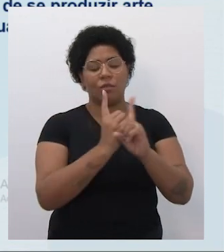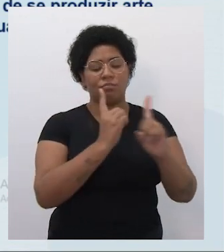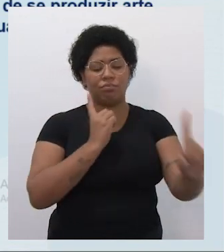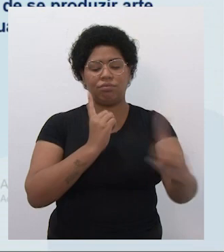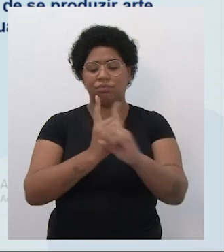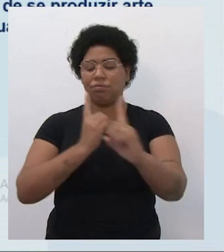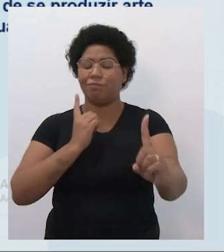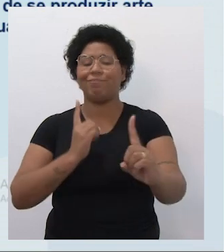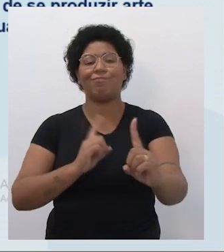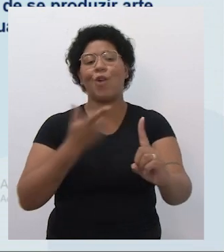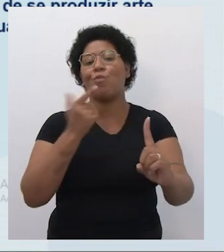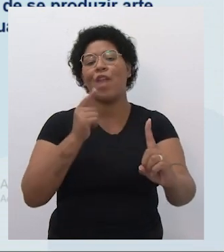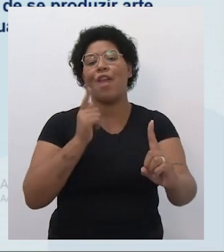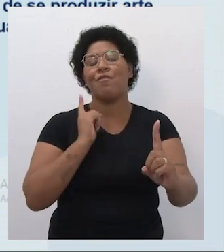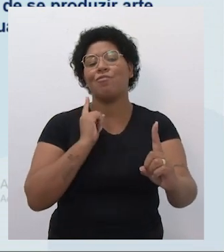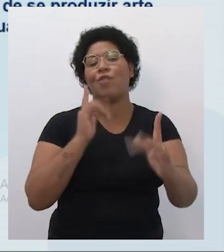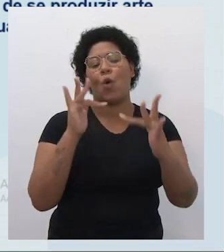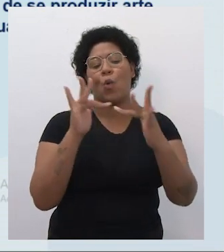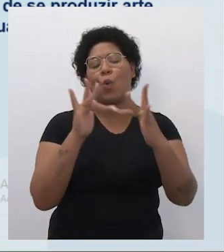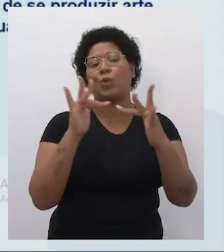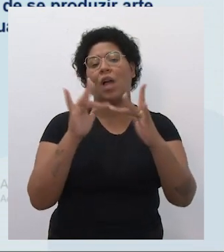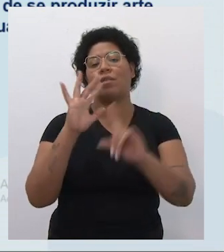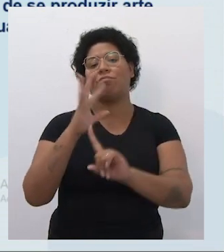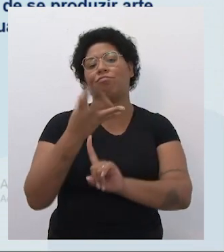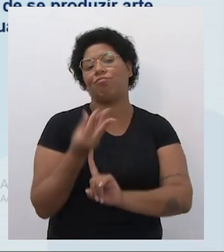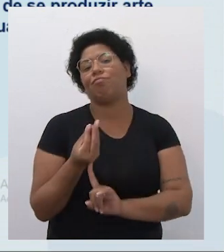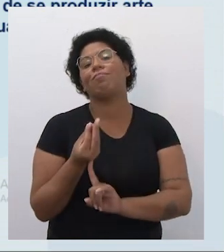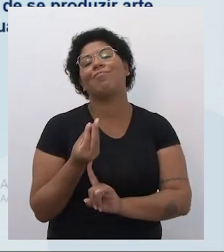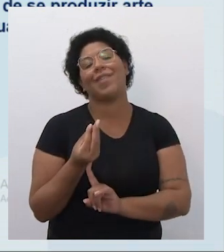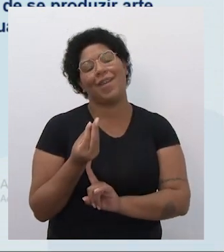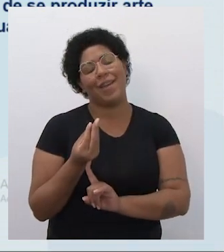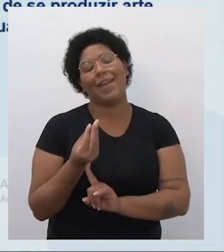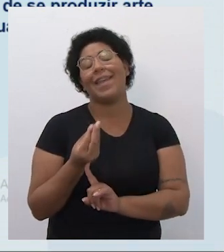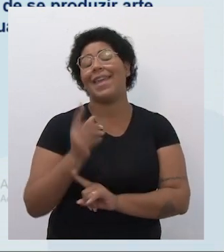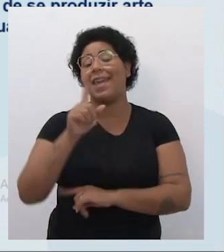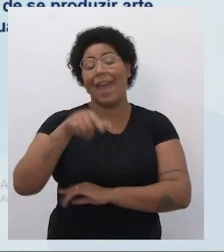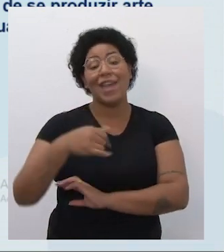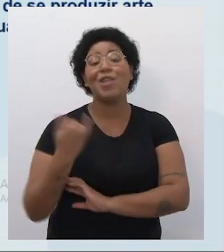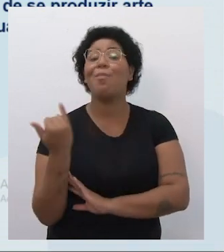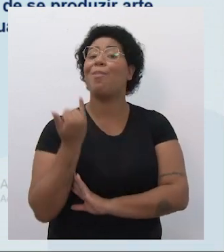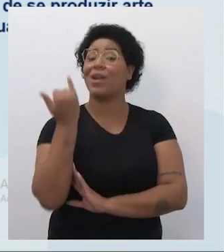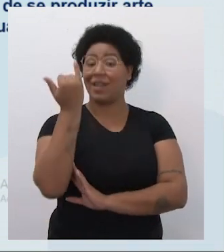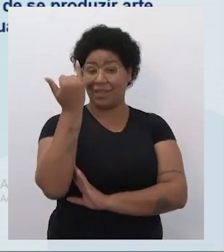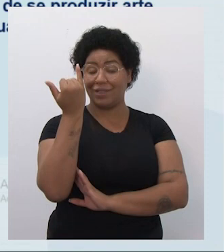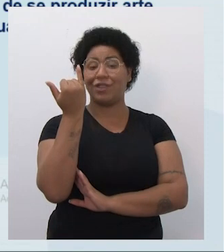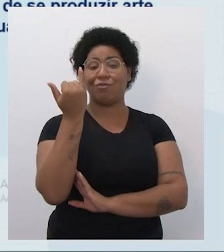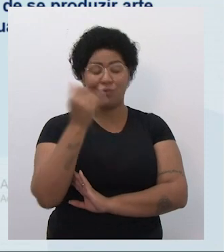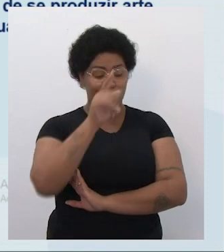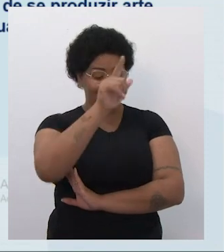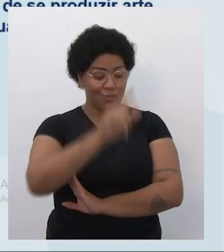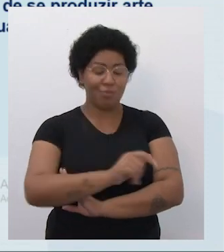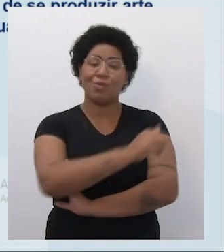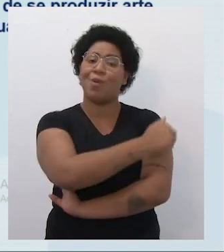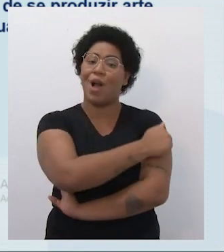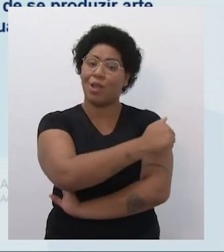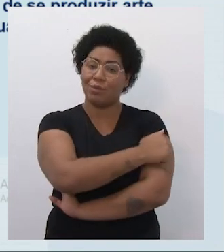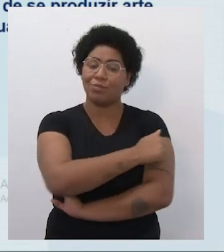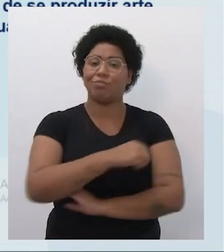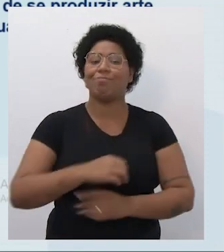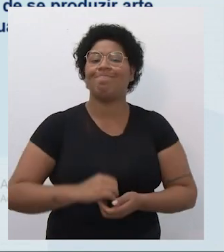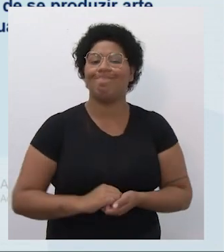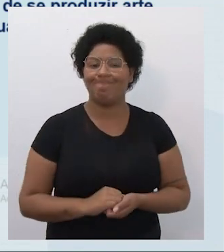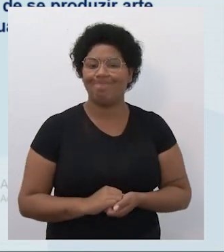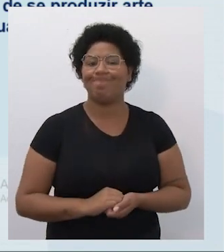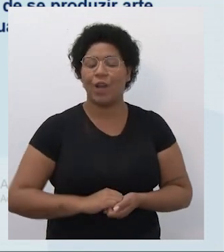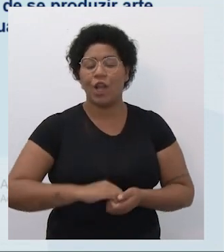culturais e artísticas que são tão essenciais para a juventude na construção da sua própria identidade e